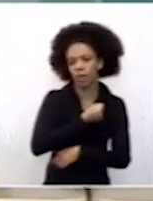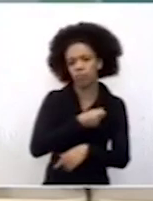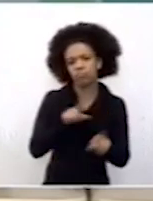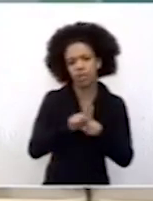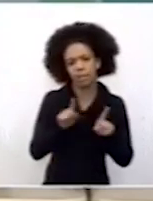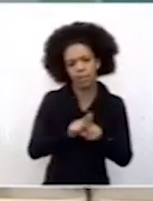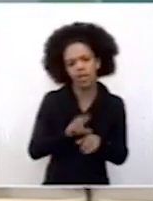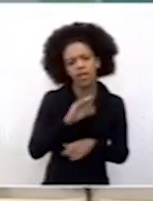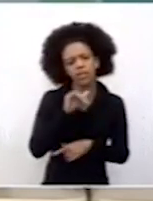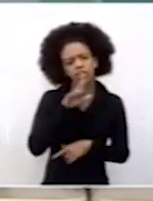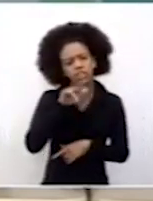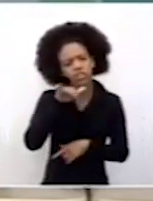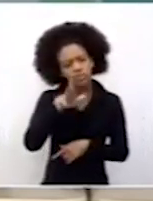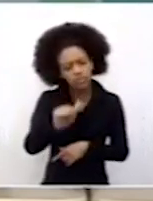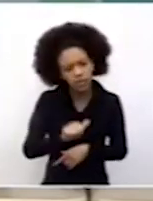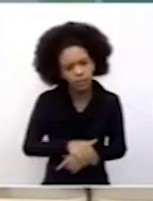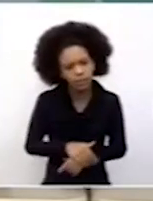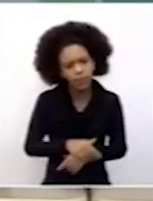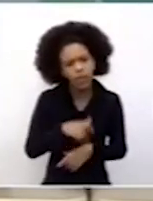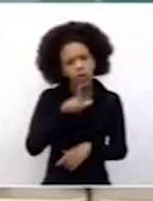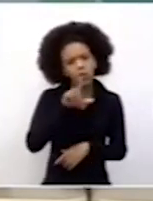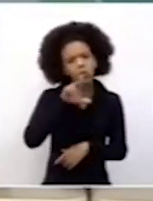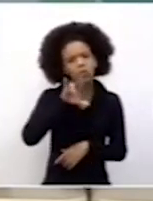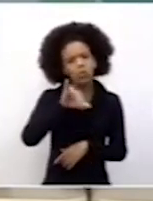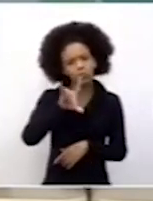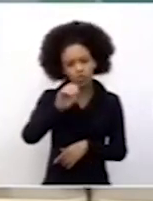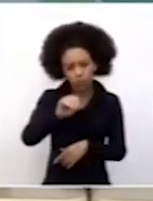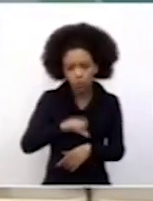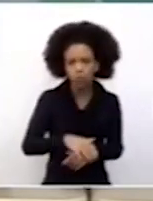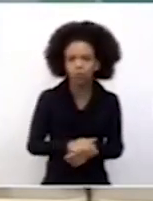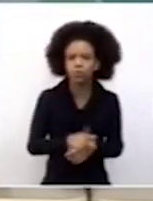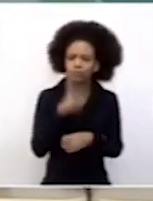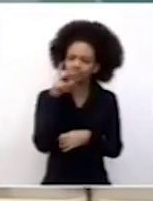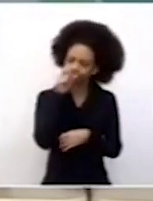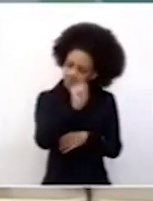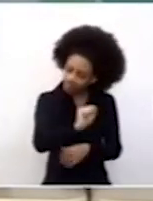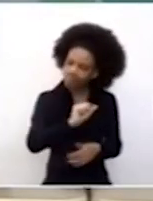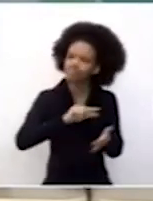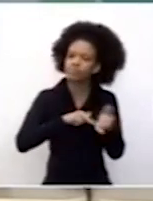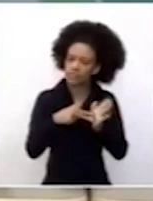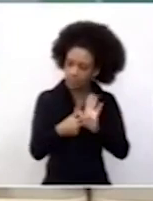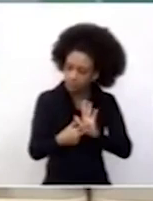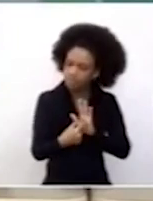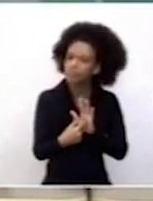Ana Cristina, o lúdico com intencionalidade faz sentido,